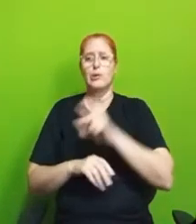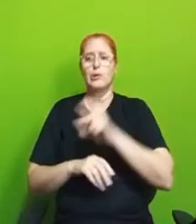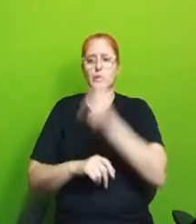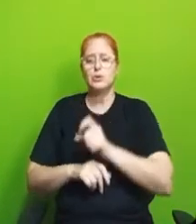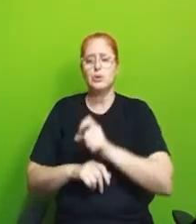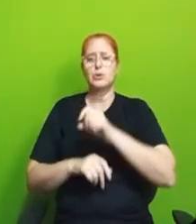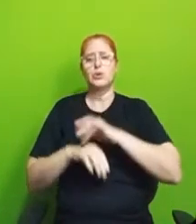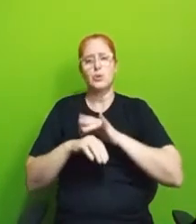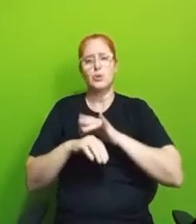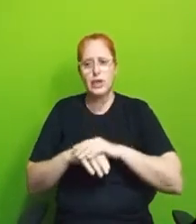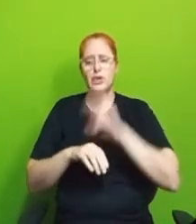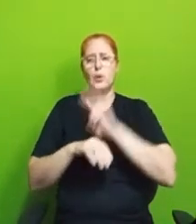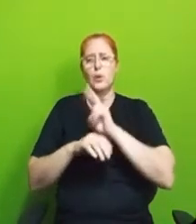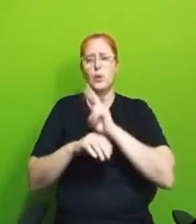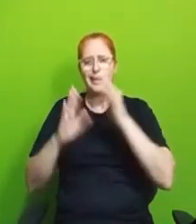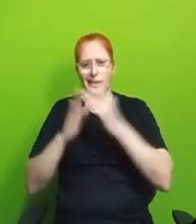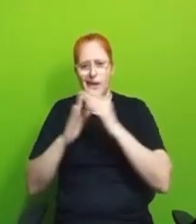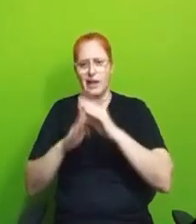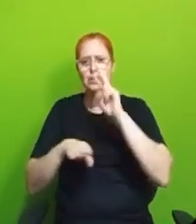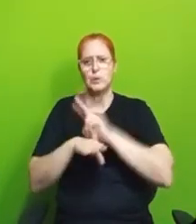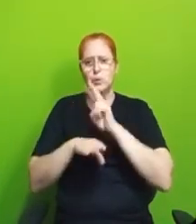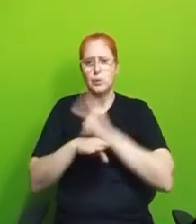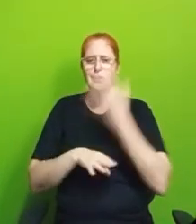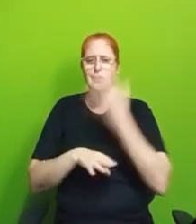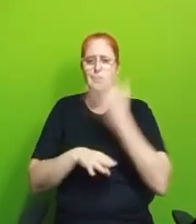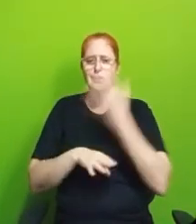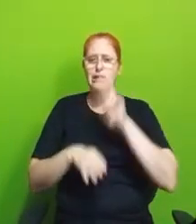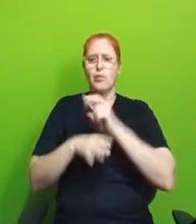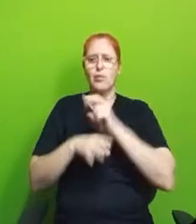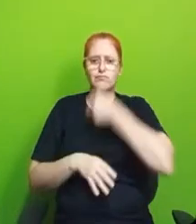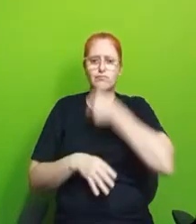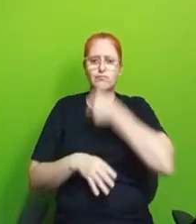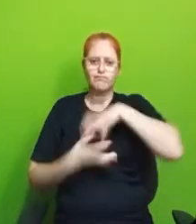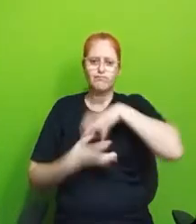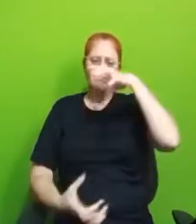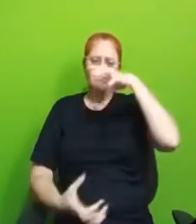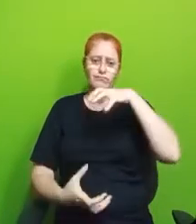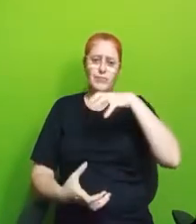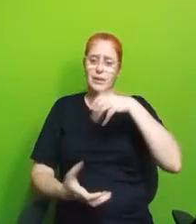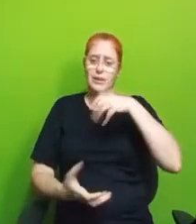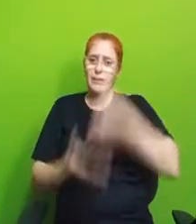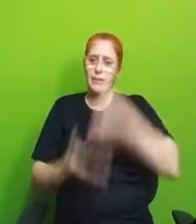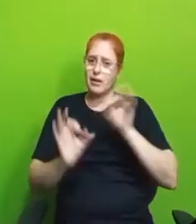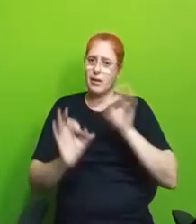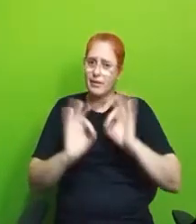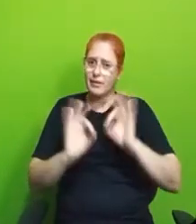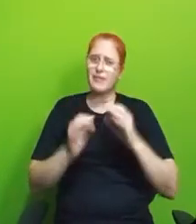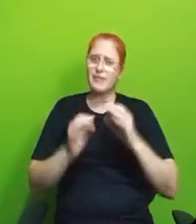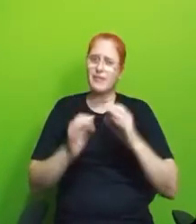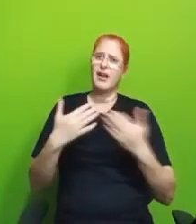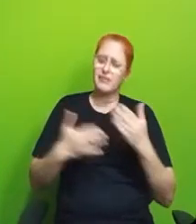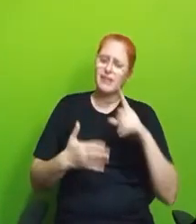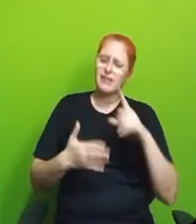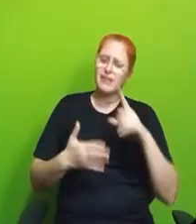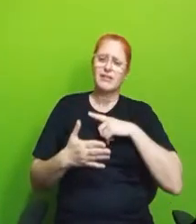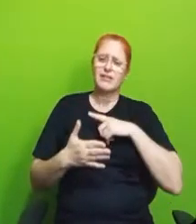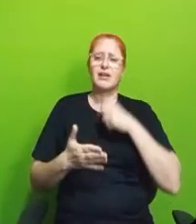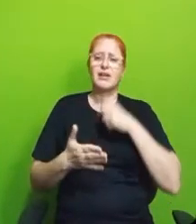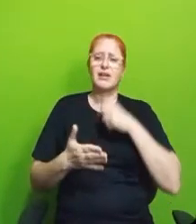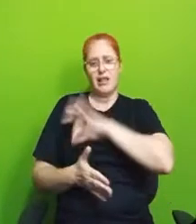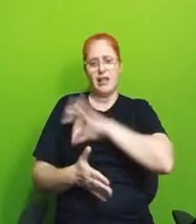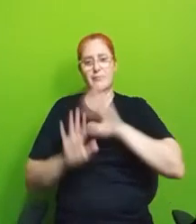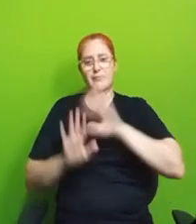cuidando das crianças, estão cuidando de idosos, isso de maneira não remunerada, às vezes de maneira remunerada, mas em geral de